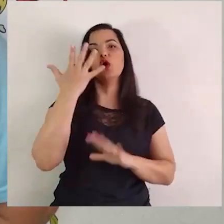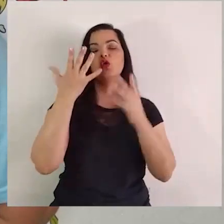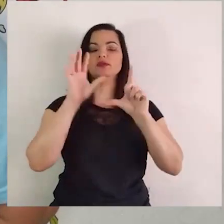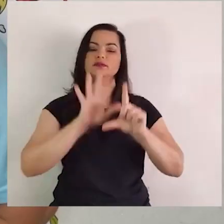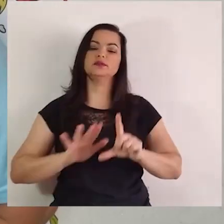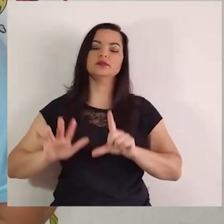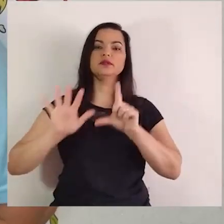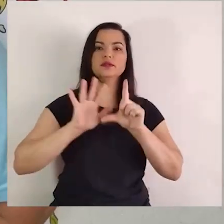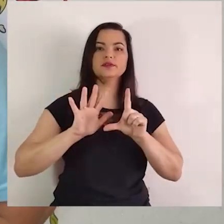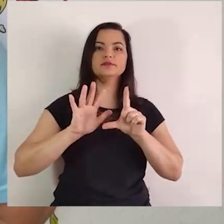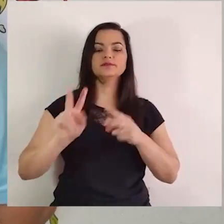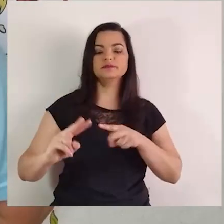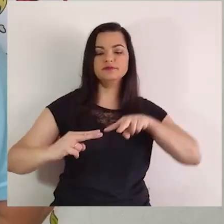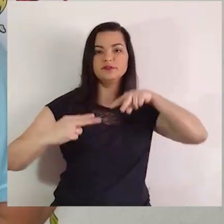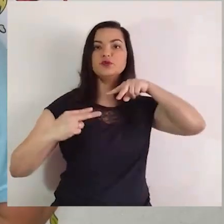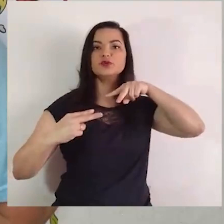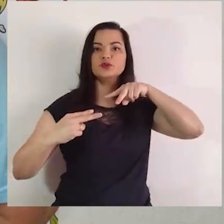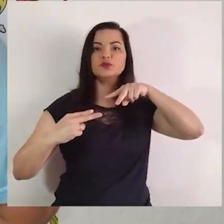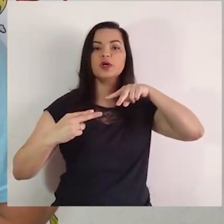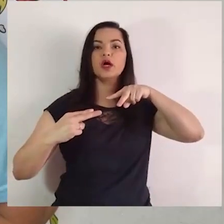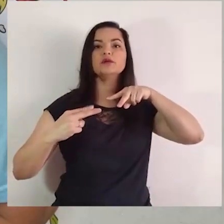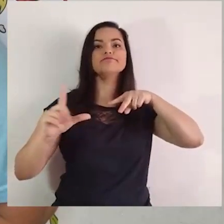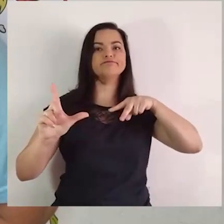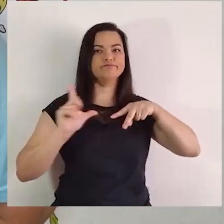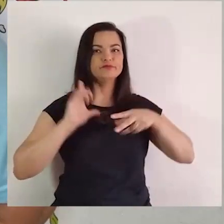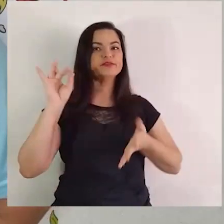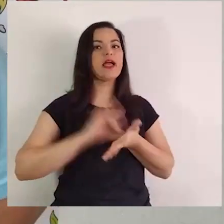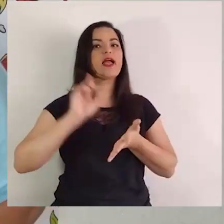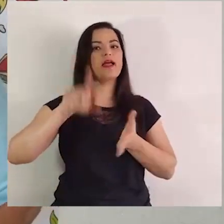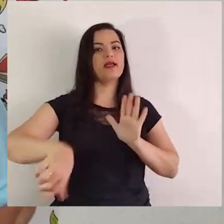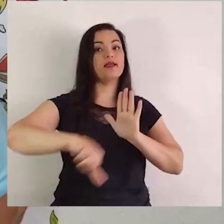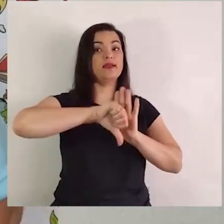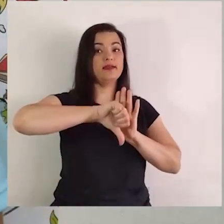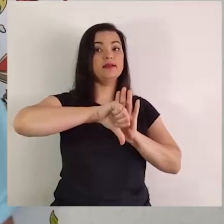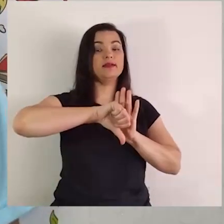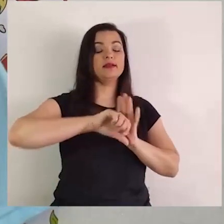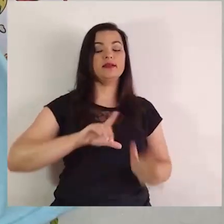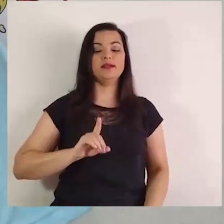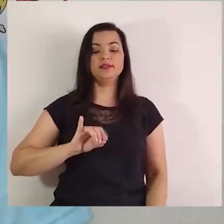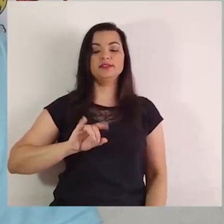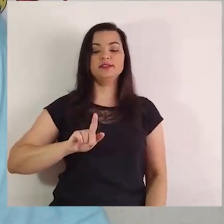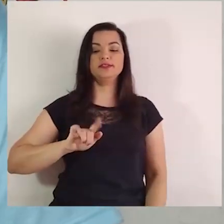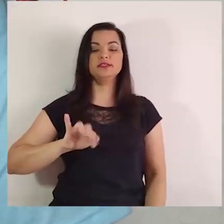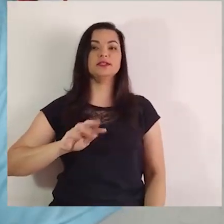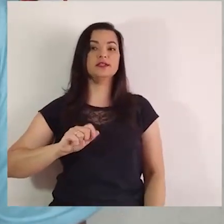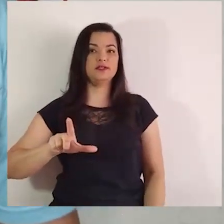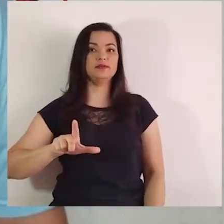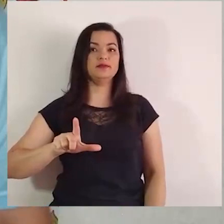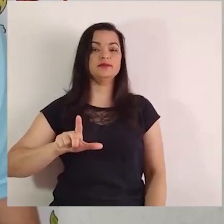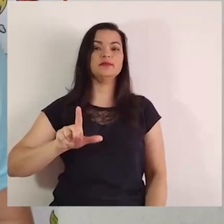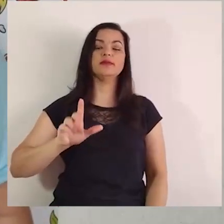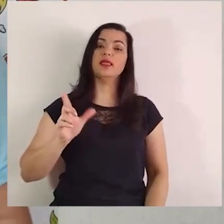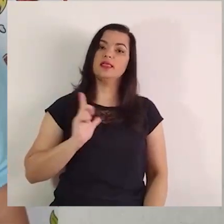que caracterizam crimes digitais. Temos, então, as fake news, que eu acabei de dizer